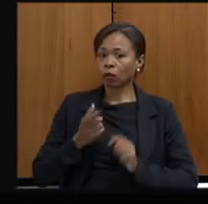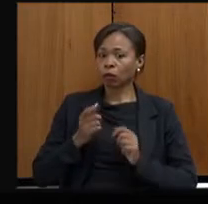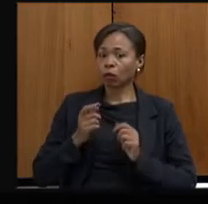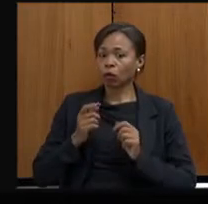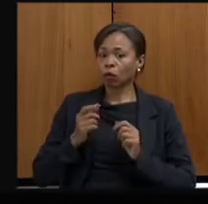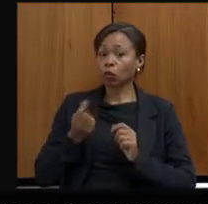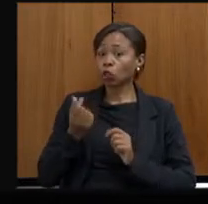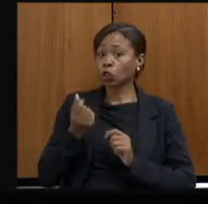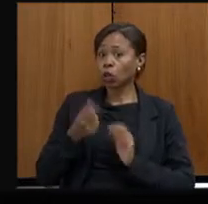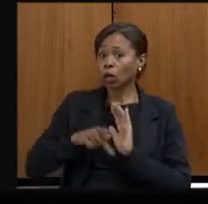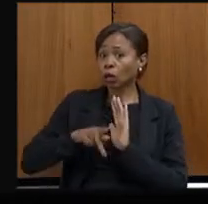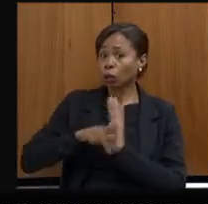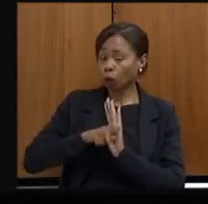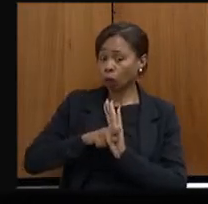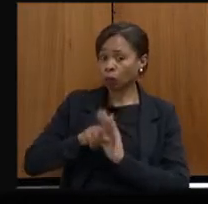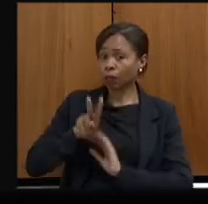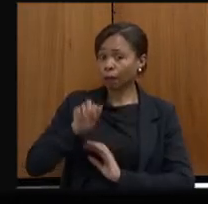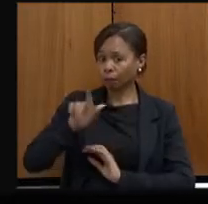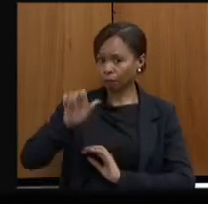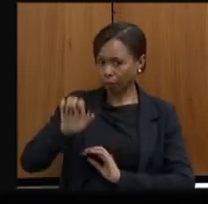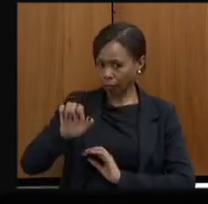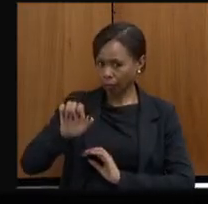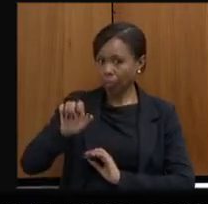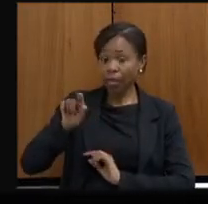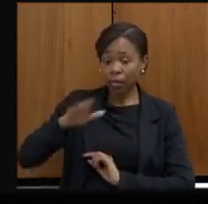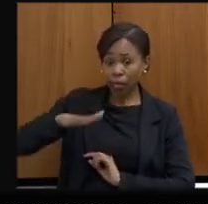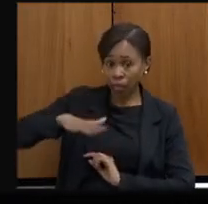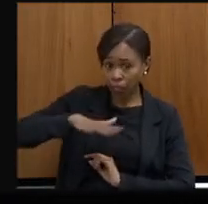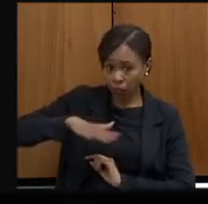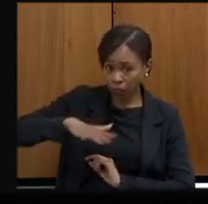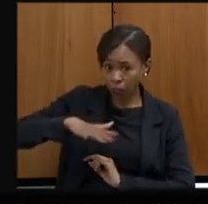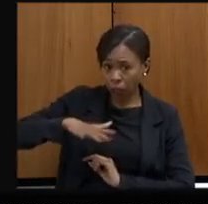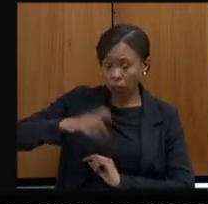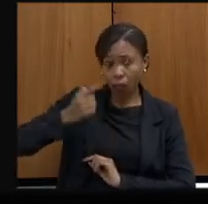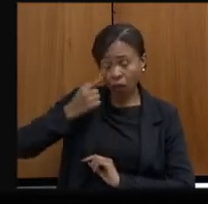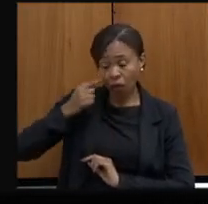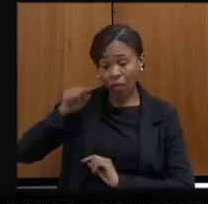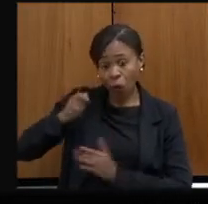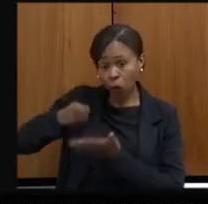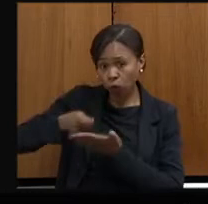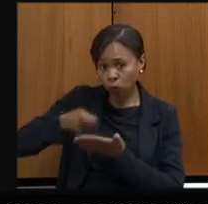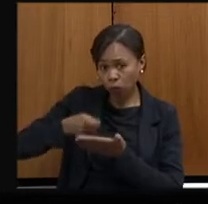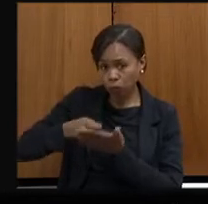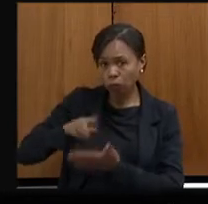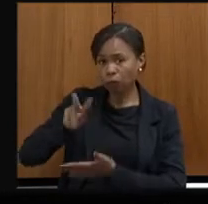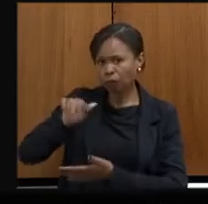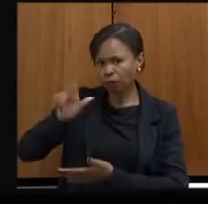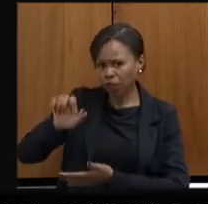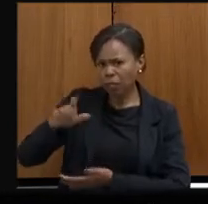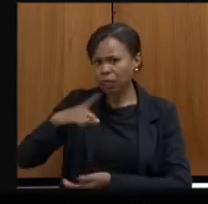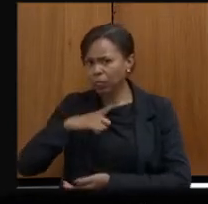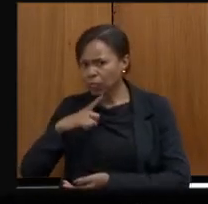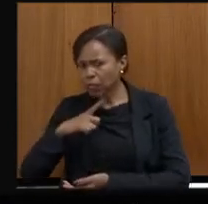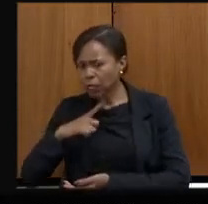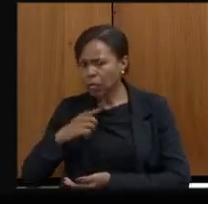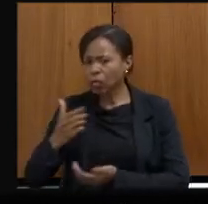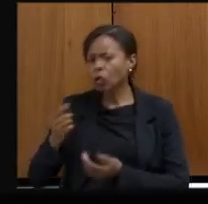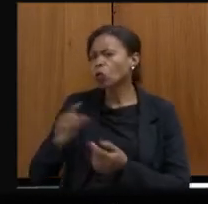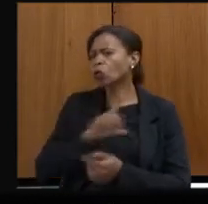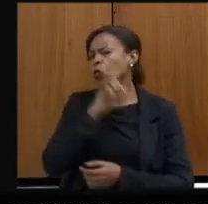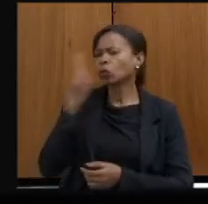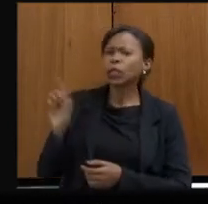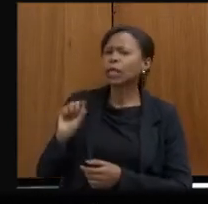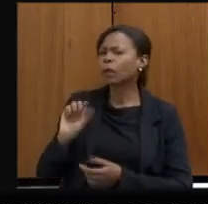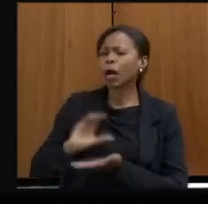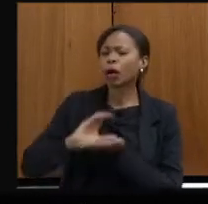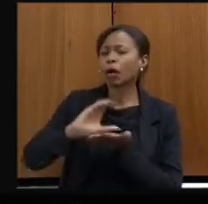na região era obrigação de fazer da Vale, você tinha previsão para assistência. Mas no âmbito geral do Estado,